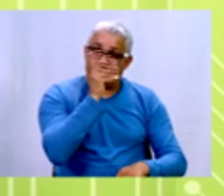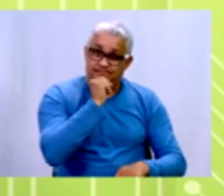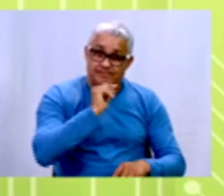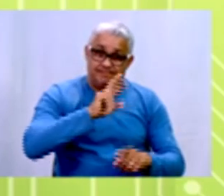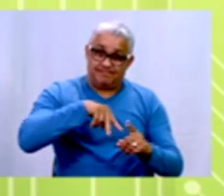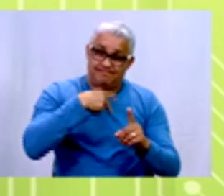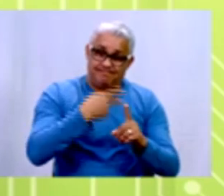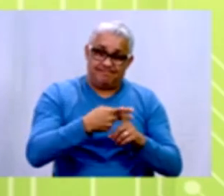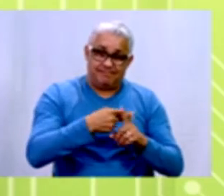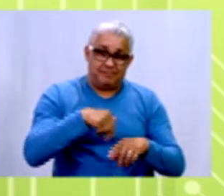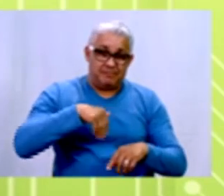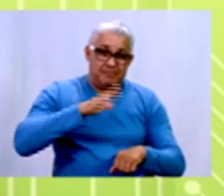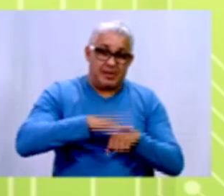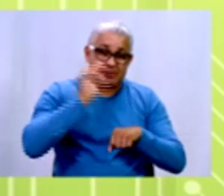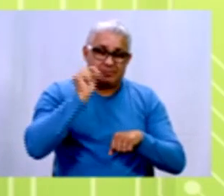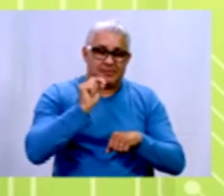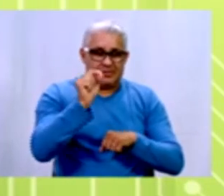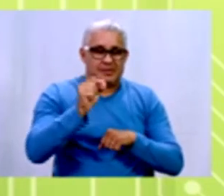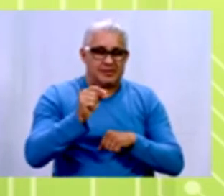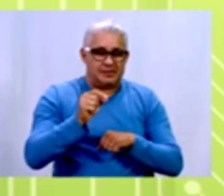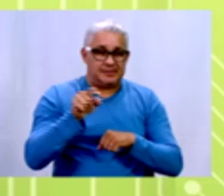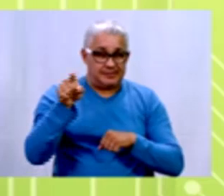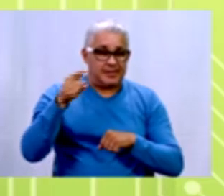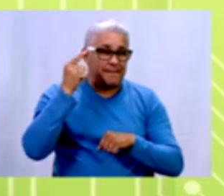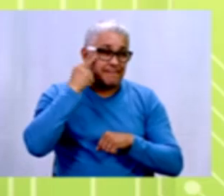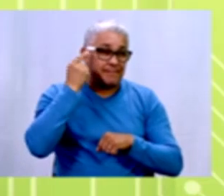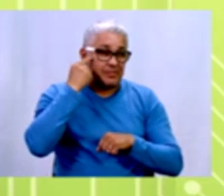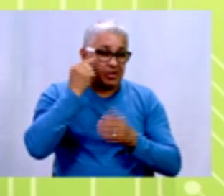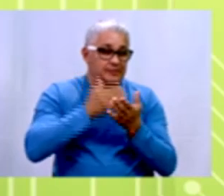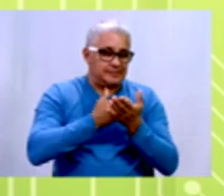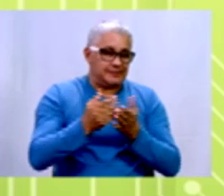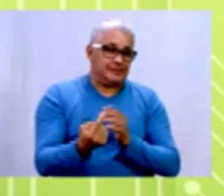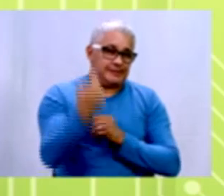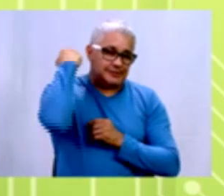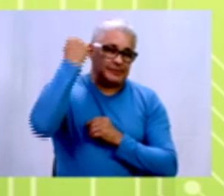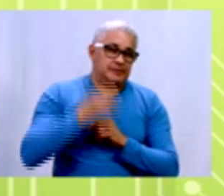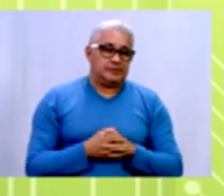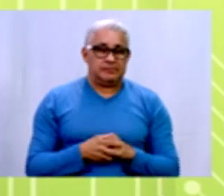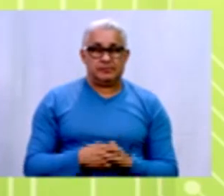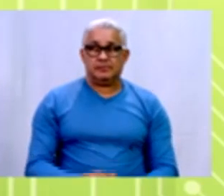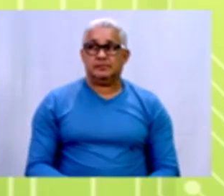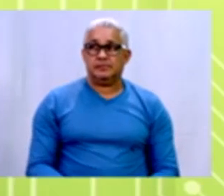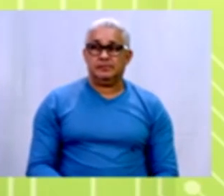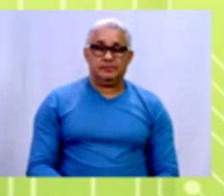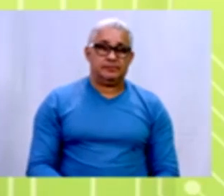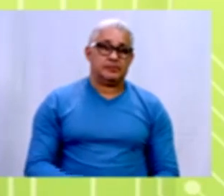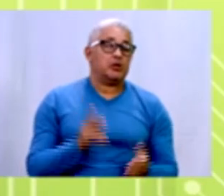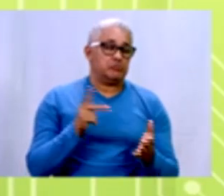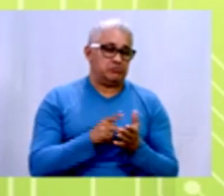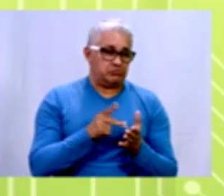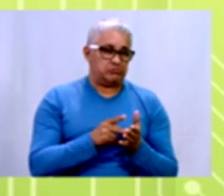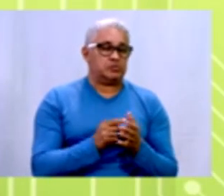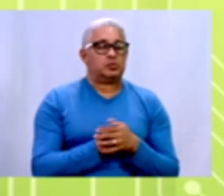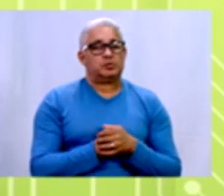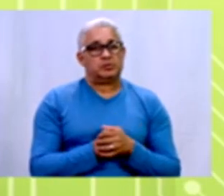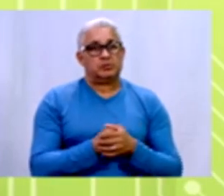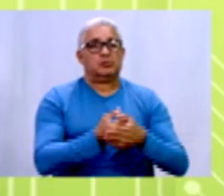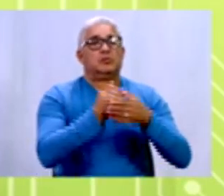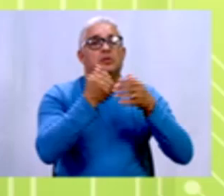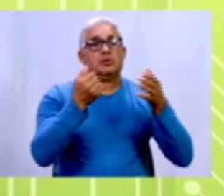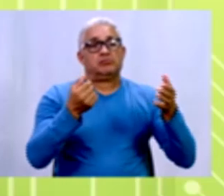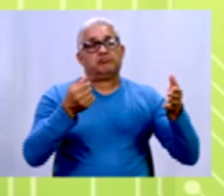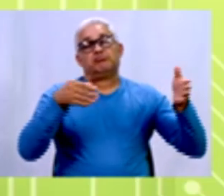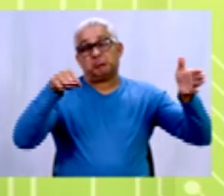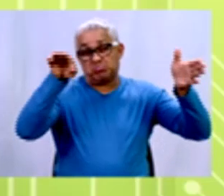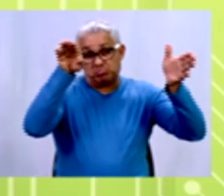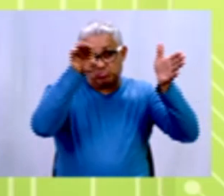mais do que ele tinha previsto inicialmente. E aí, de fato, ele chega lá no final, ele vai